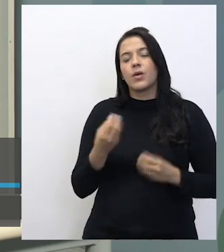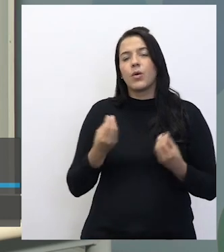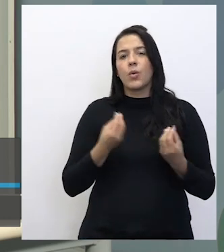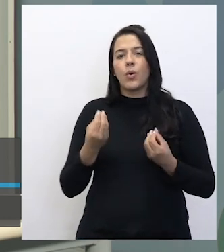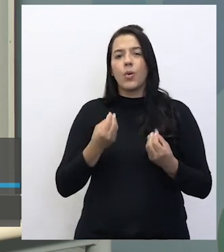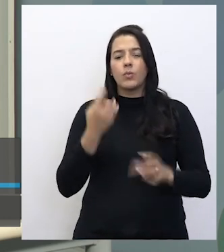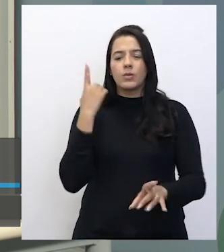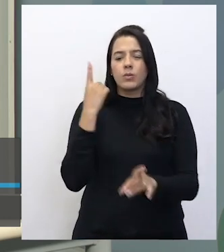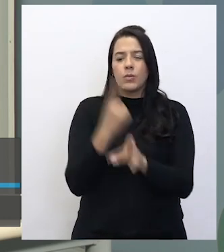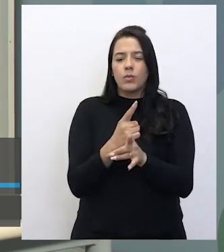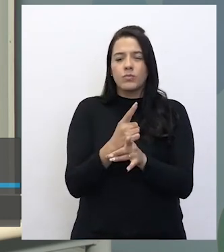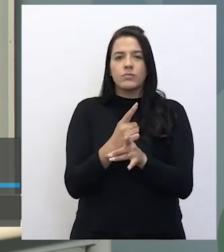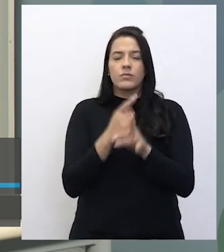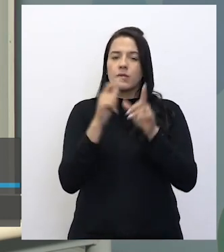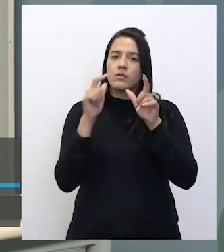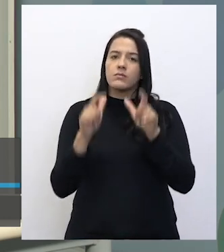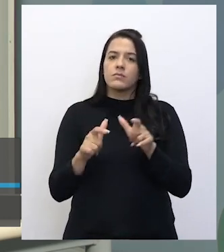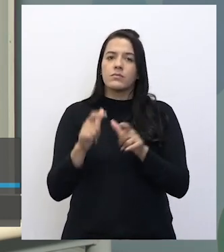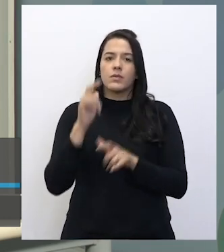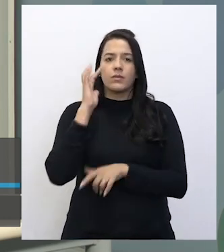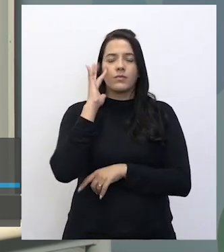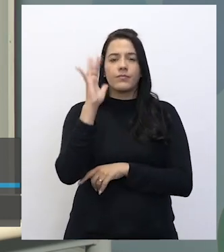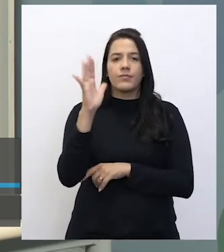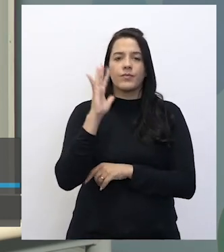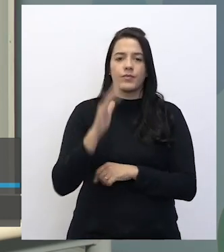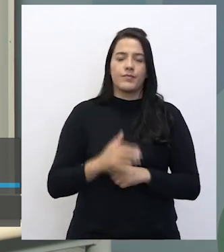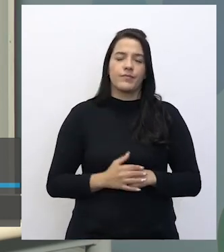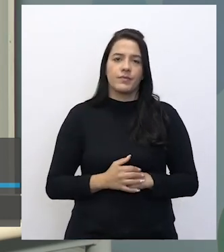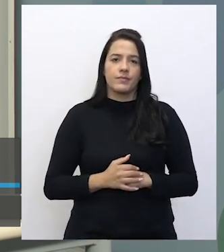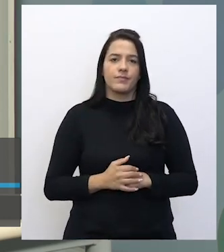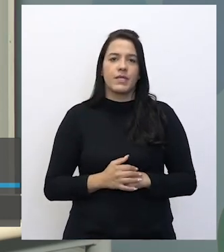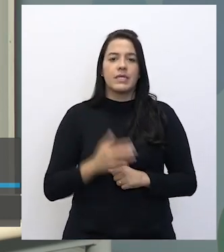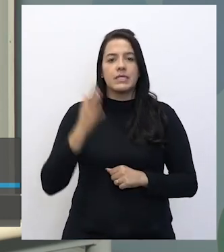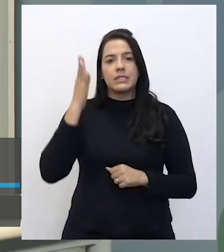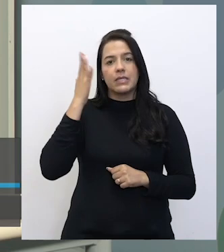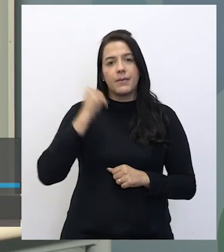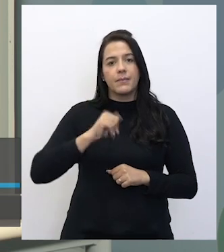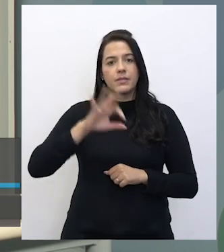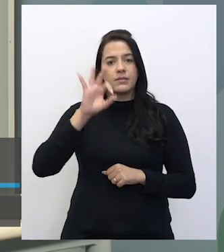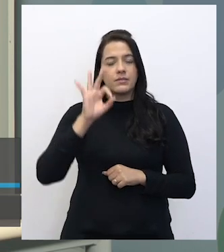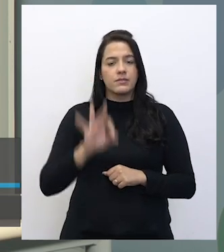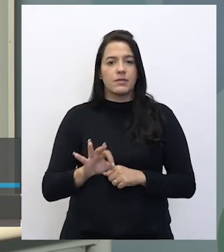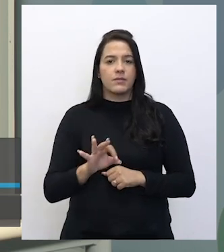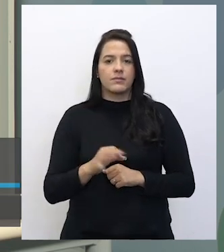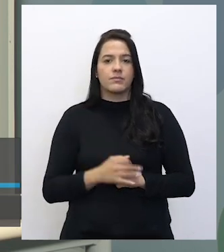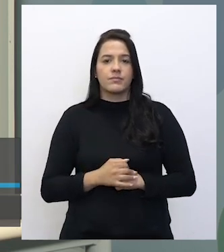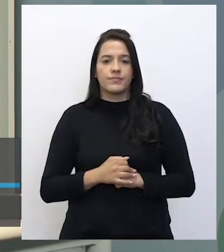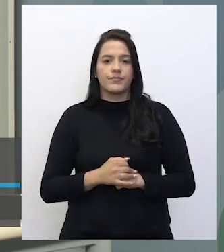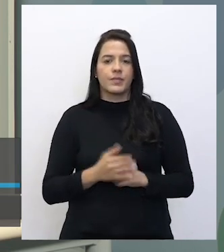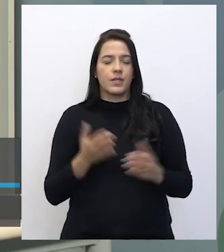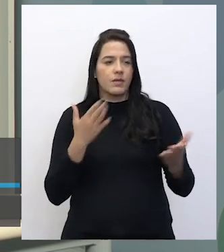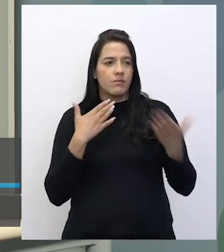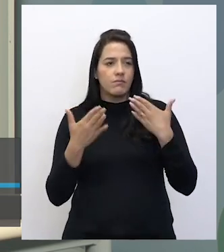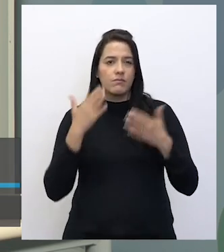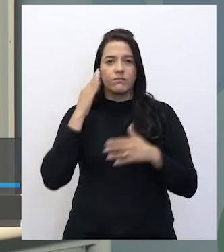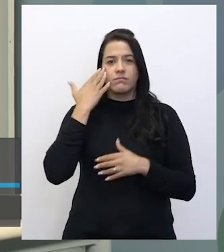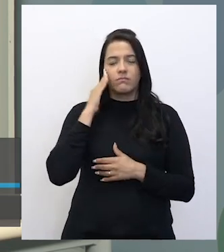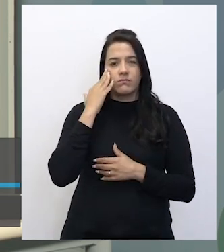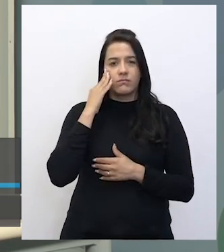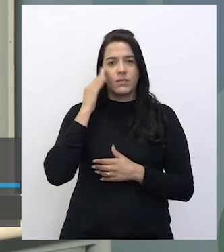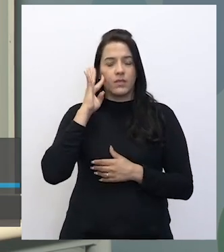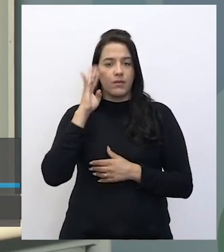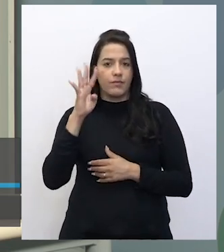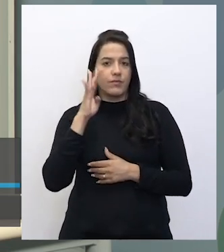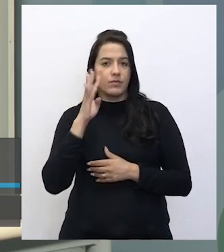vieses ou de que óticas a gente poderia conceber possibilidades de se entender a